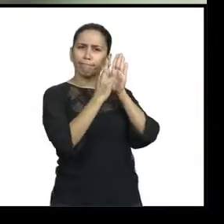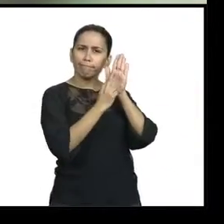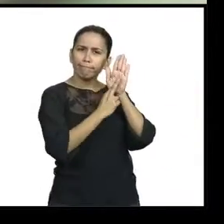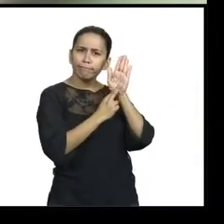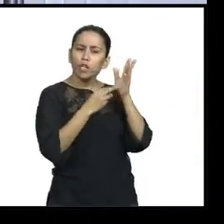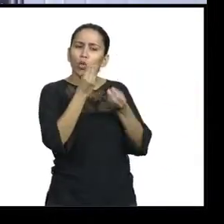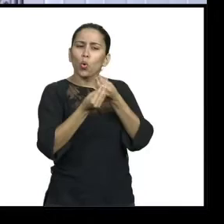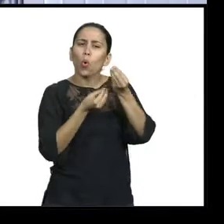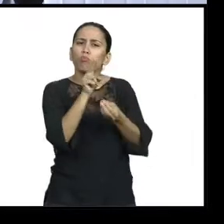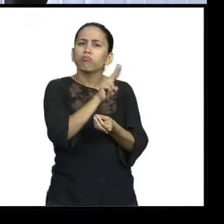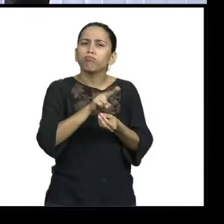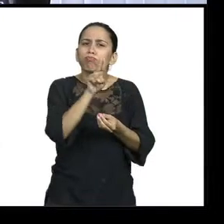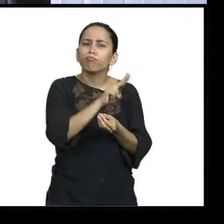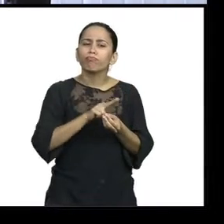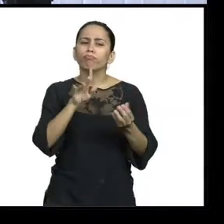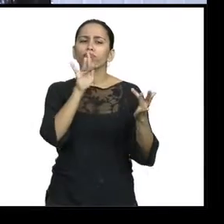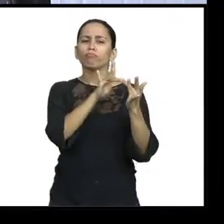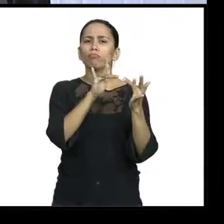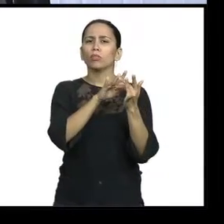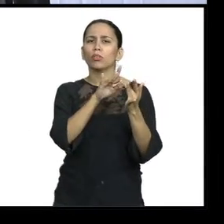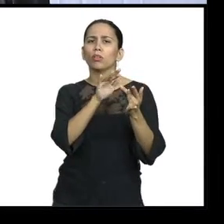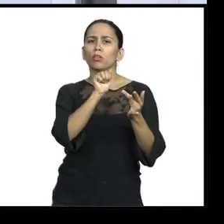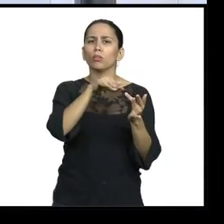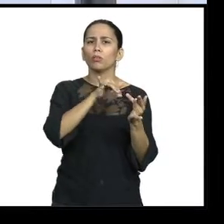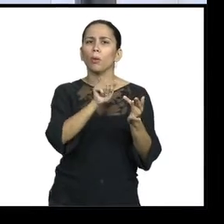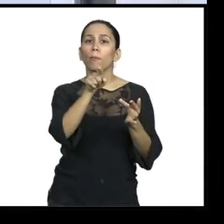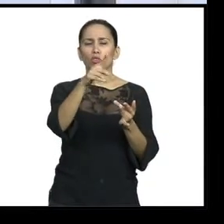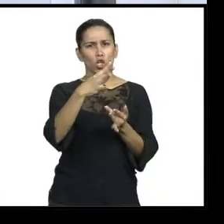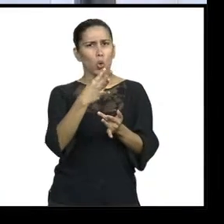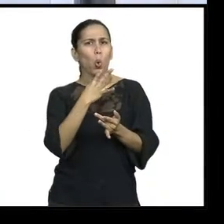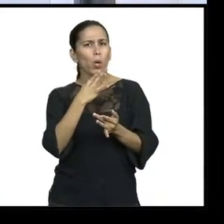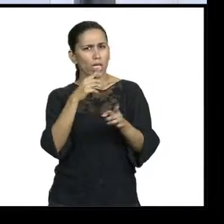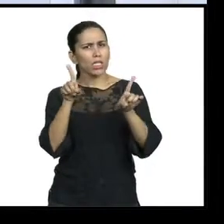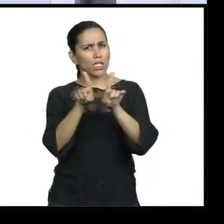de refrigeração por amônia que você deve conhecer e seguir.